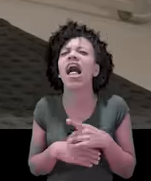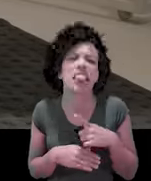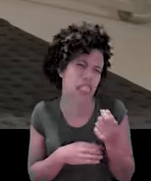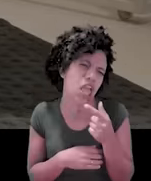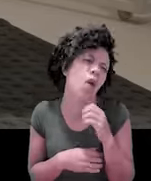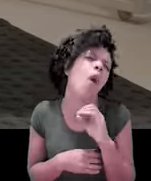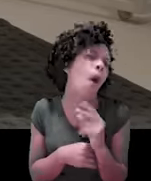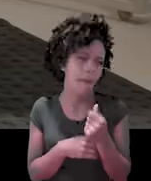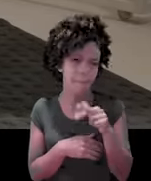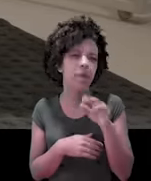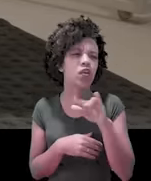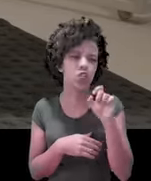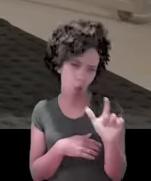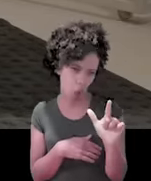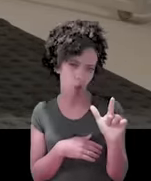meu padrão